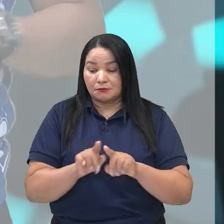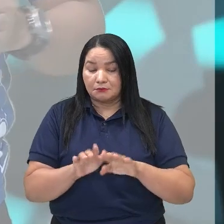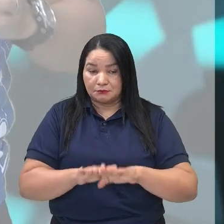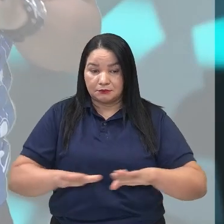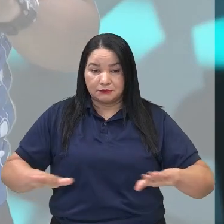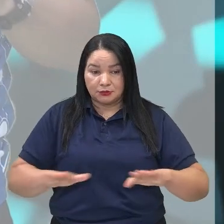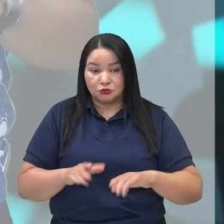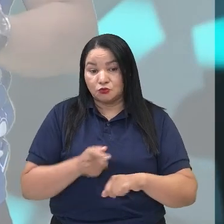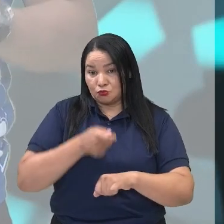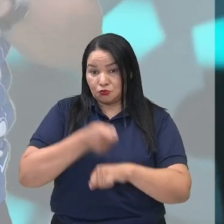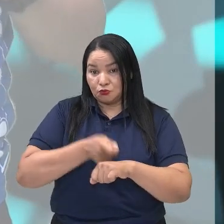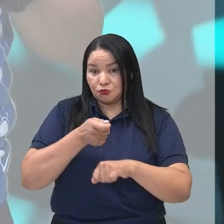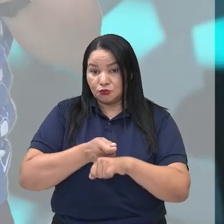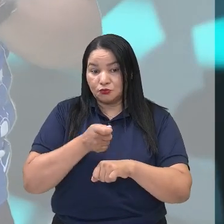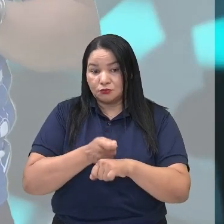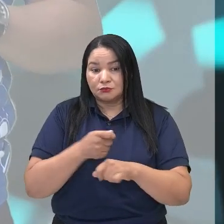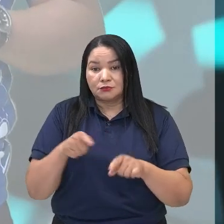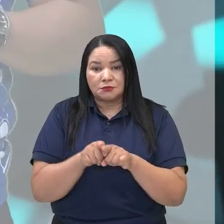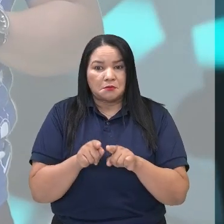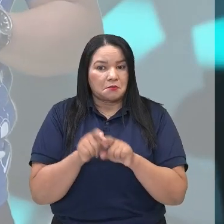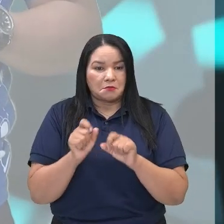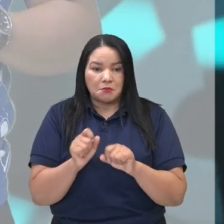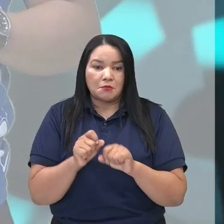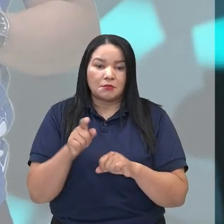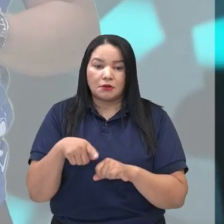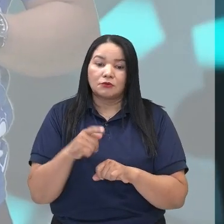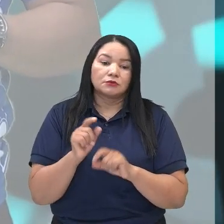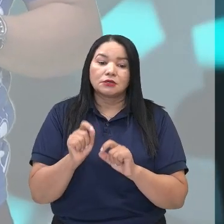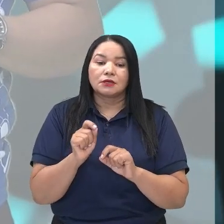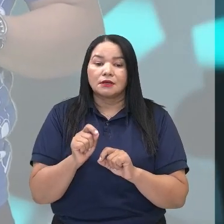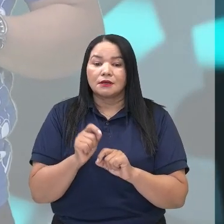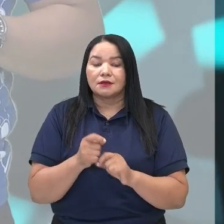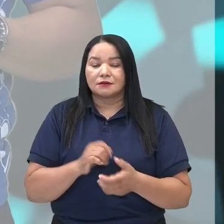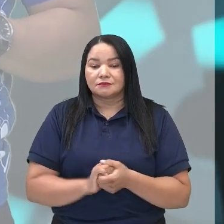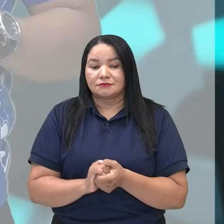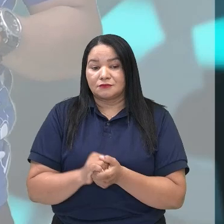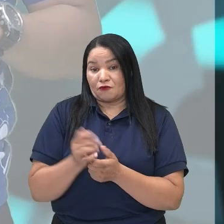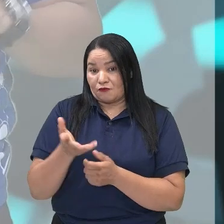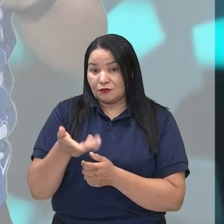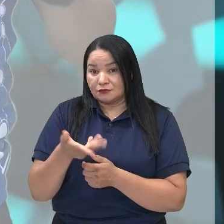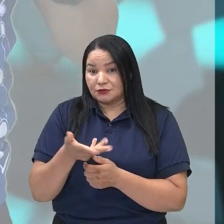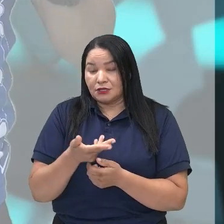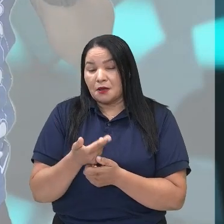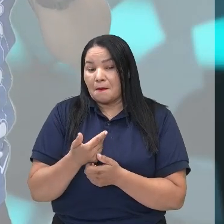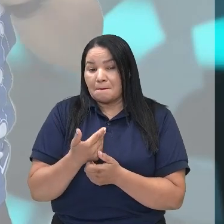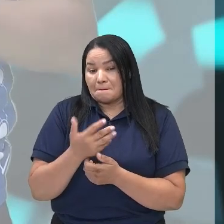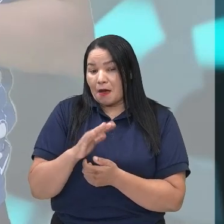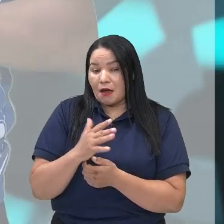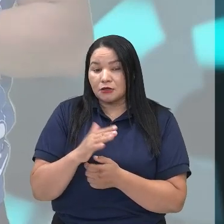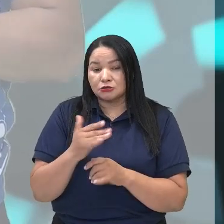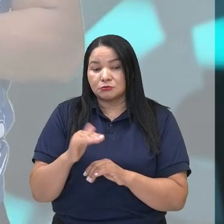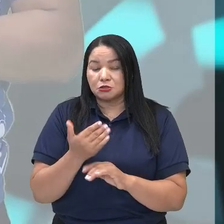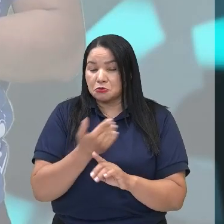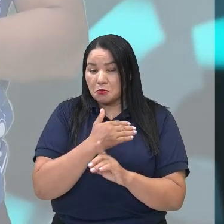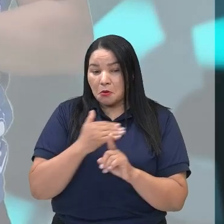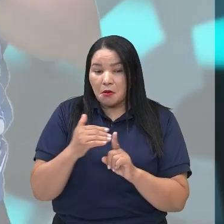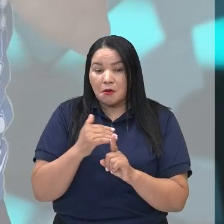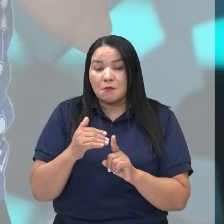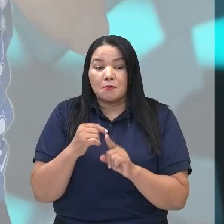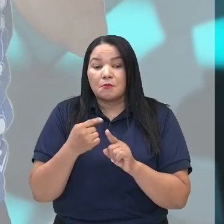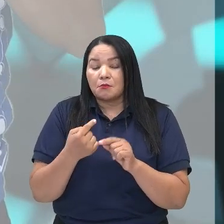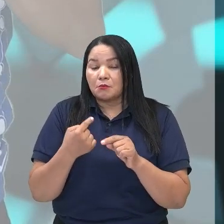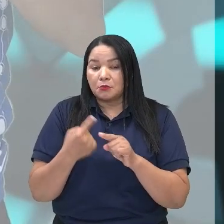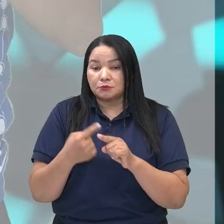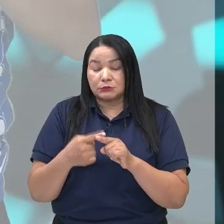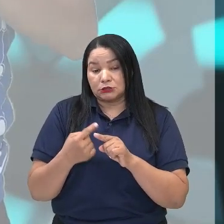material, né, elas são feitas de concreto ou asfalto e elas oferecem uma velocidade intermediária no desenrolar do jogo.